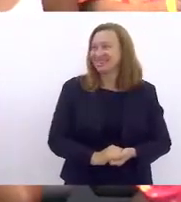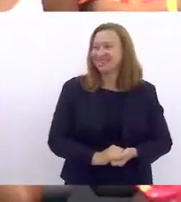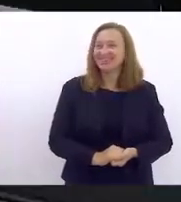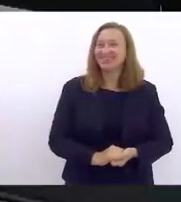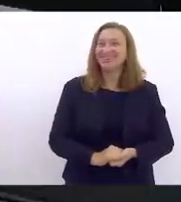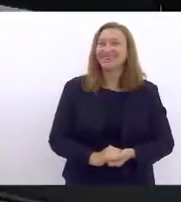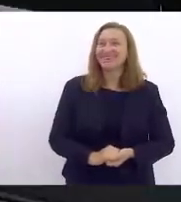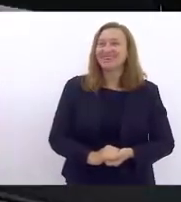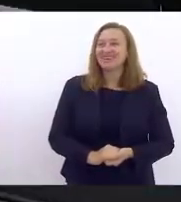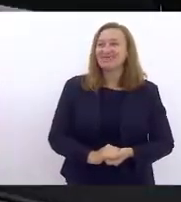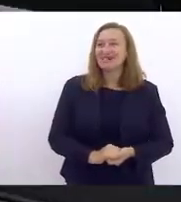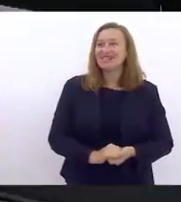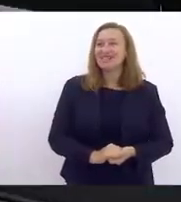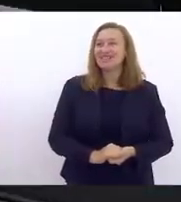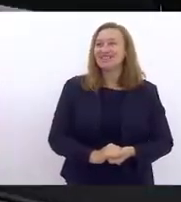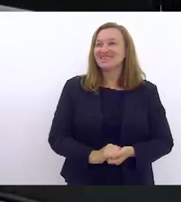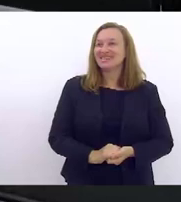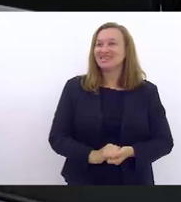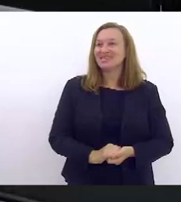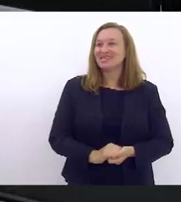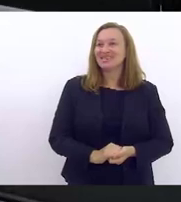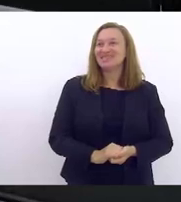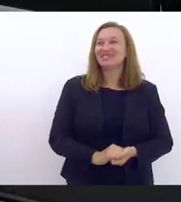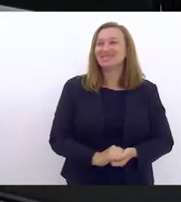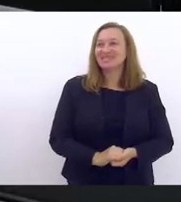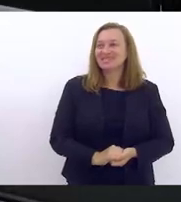Então, vamos passar para a mesa.